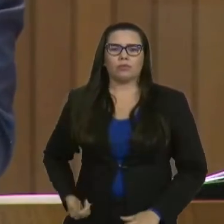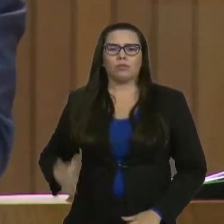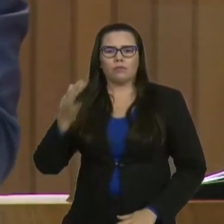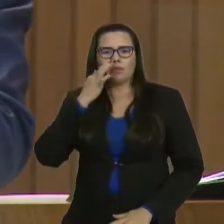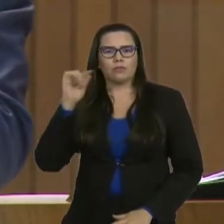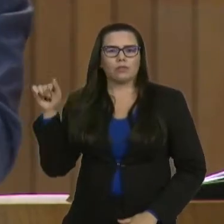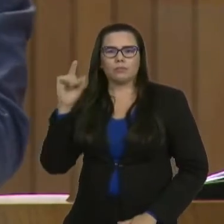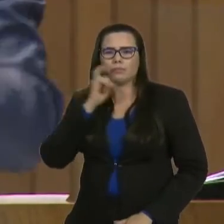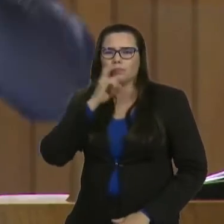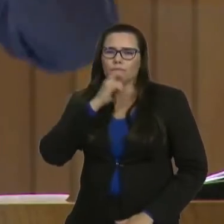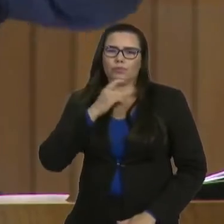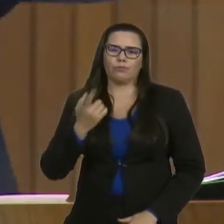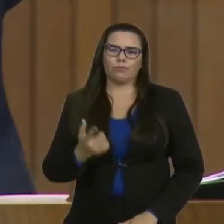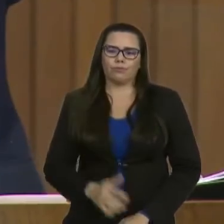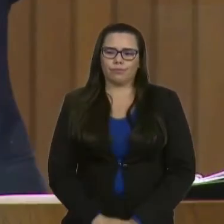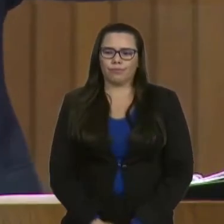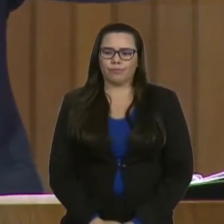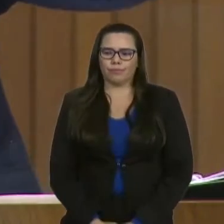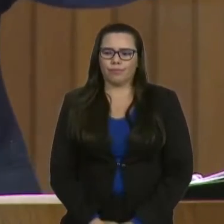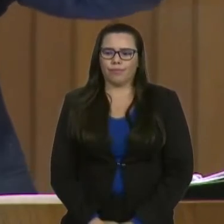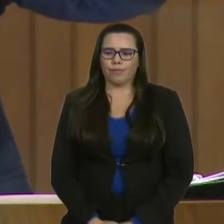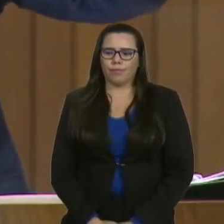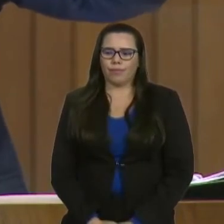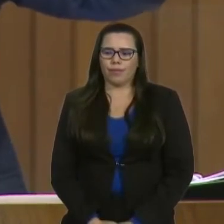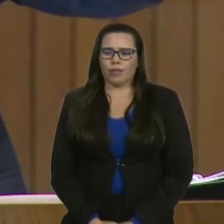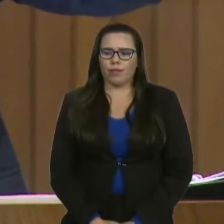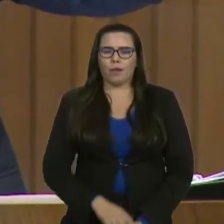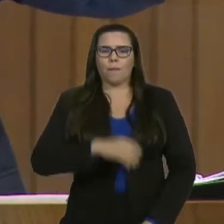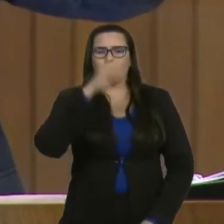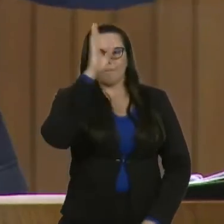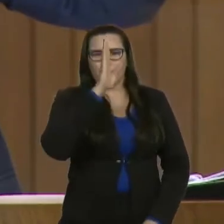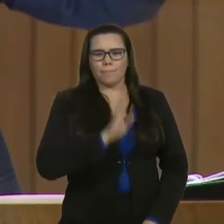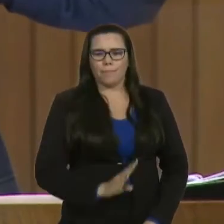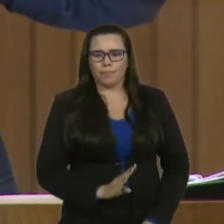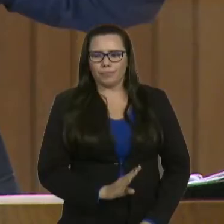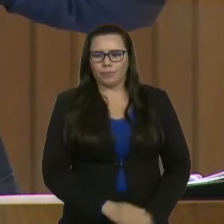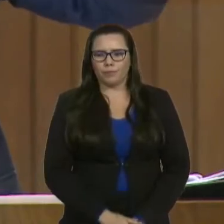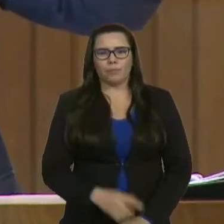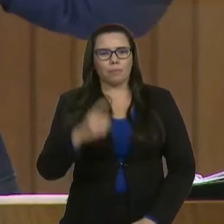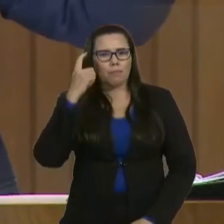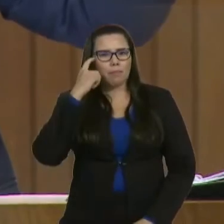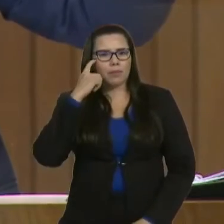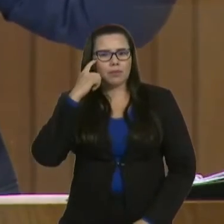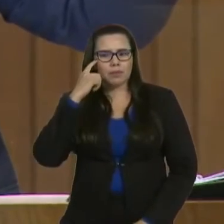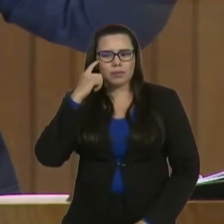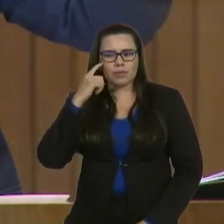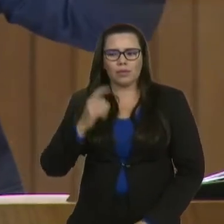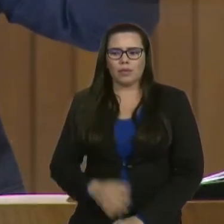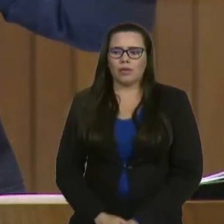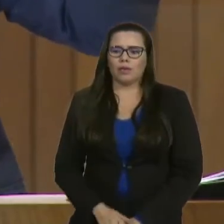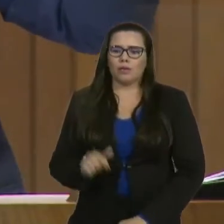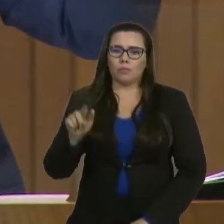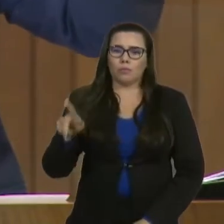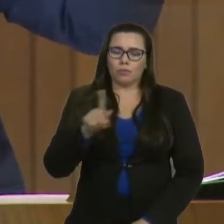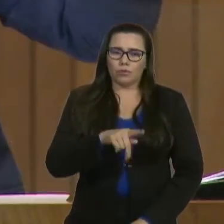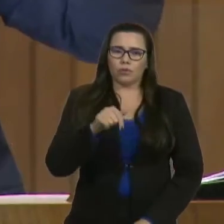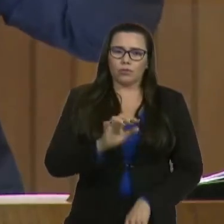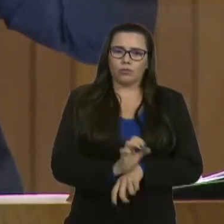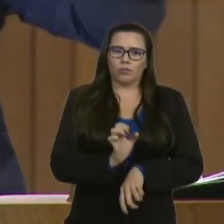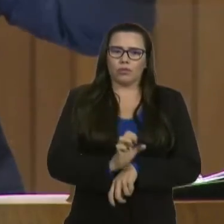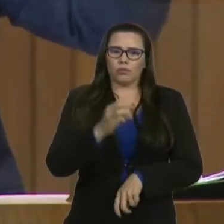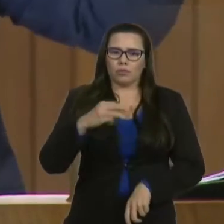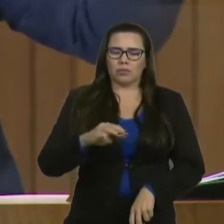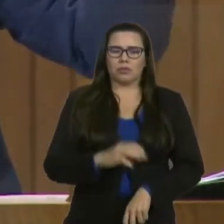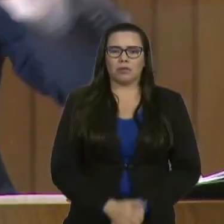mentiu descaradamente e o Brasil acha que o professor do Estado do Maranhão ganhou